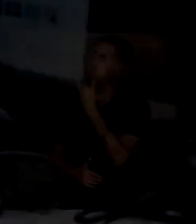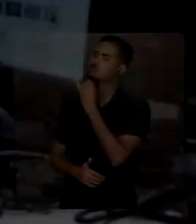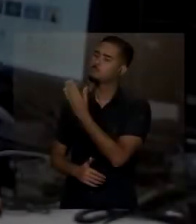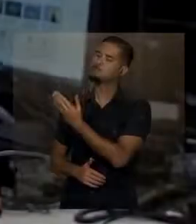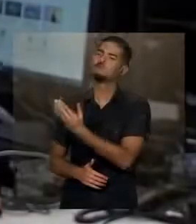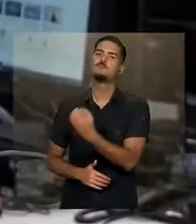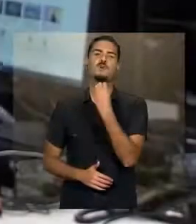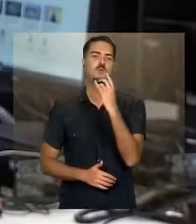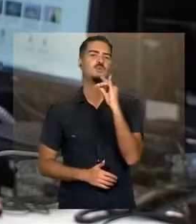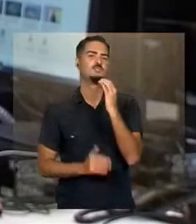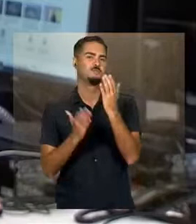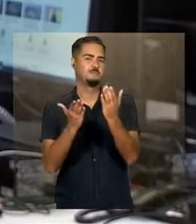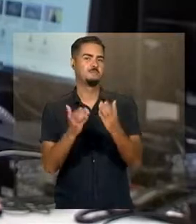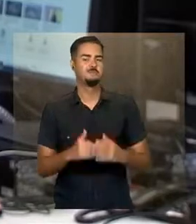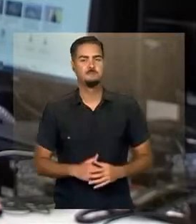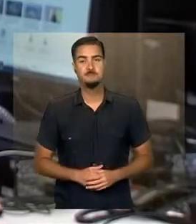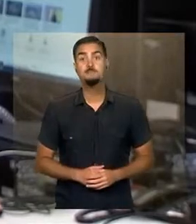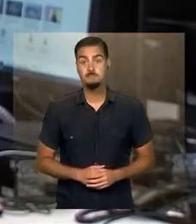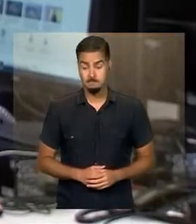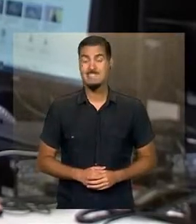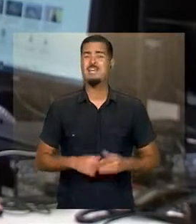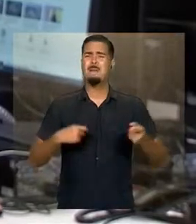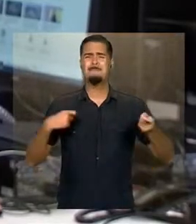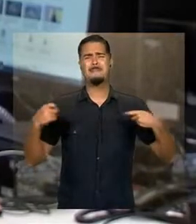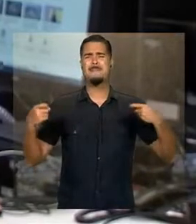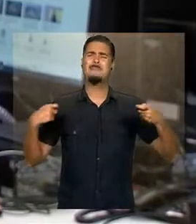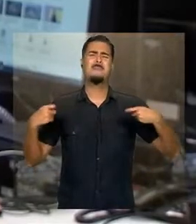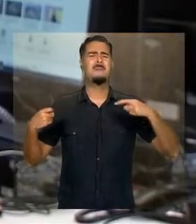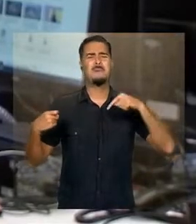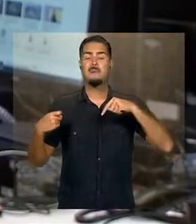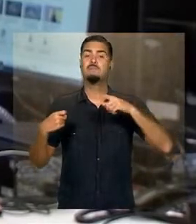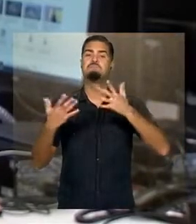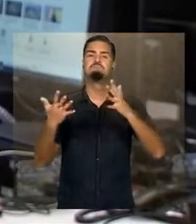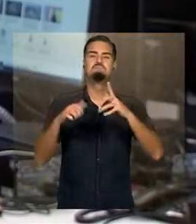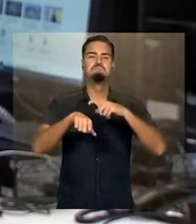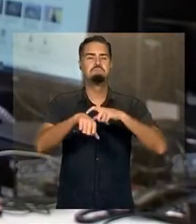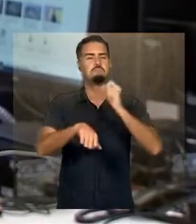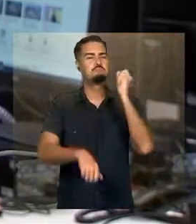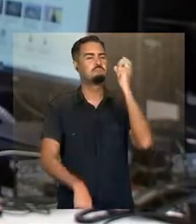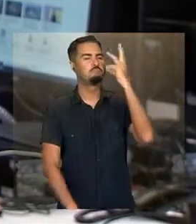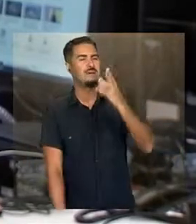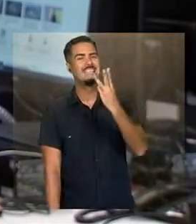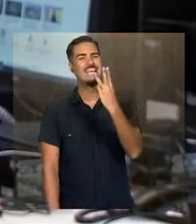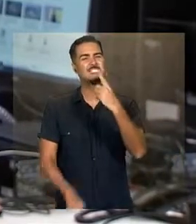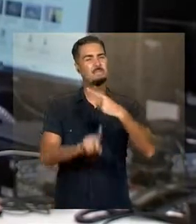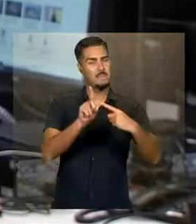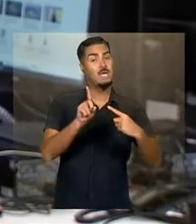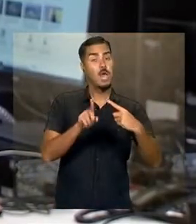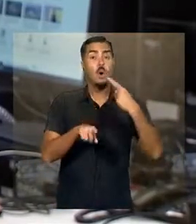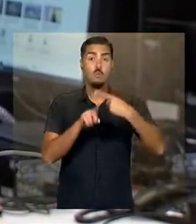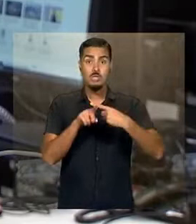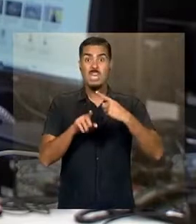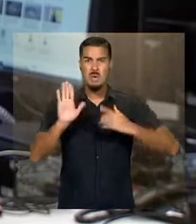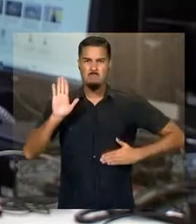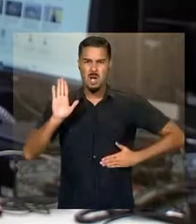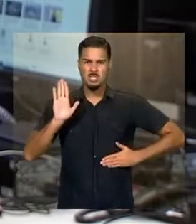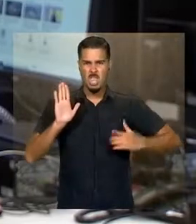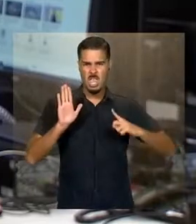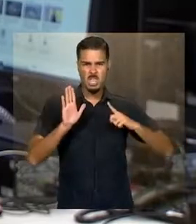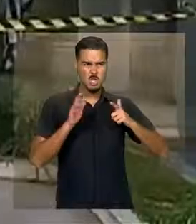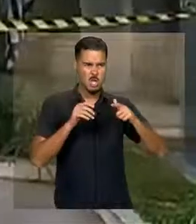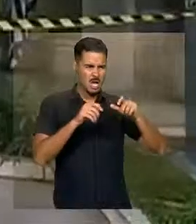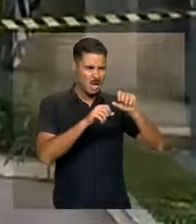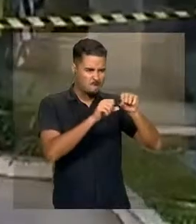Bom dia a você e a todos. Esse tiroteio aconteceu por volta das 13h30 da manhã, depois que os bandidos tentaram assaltar com